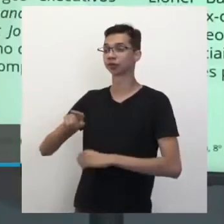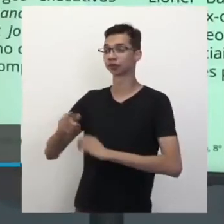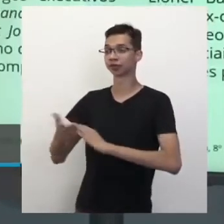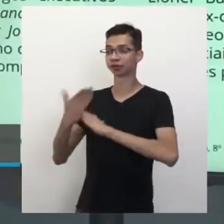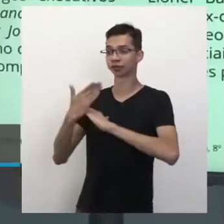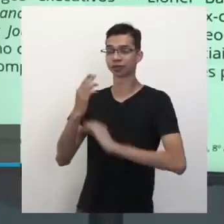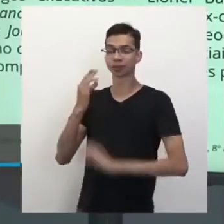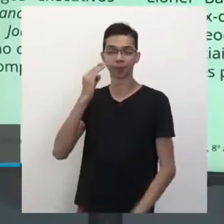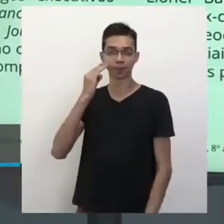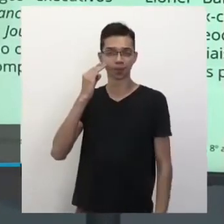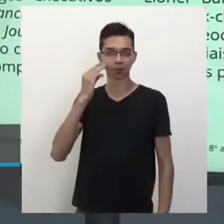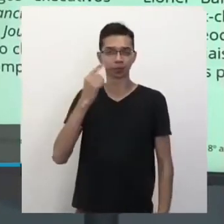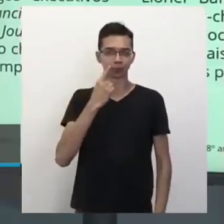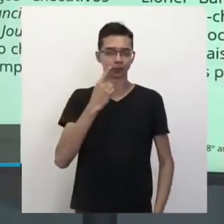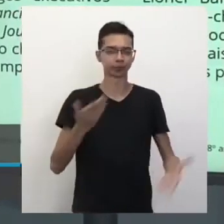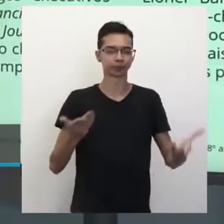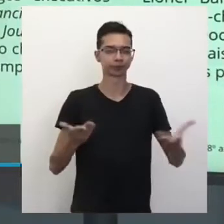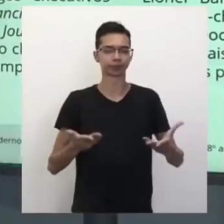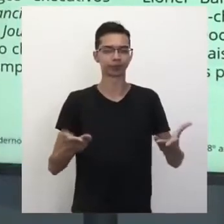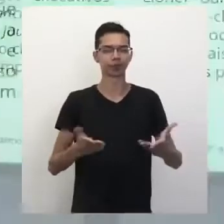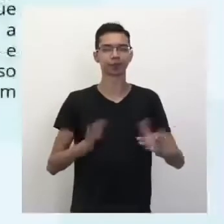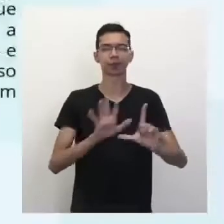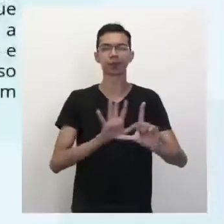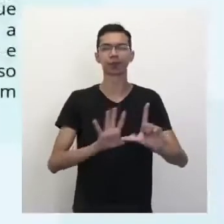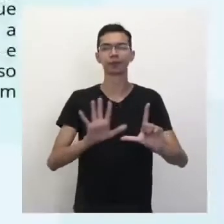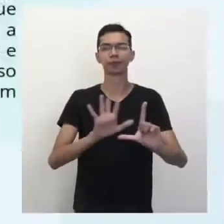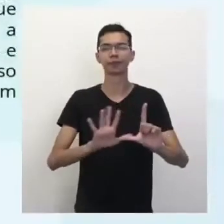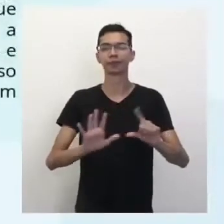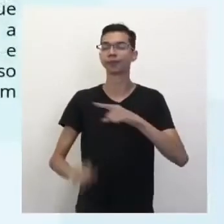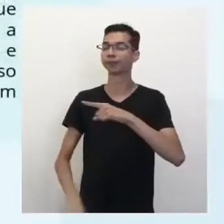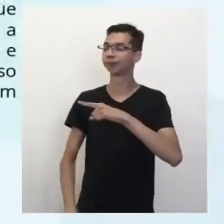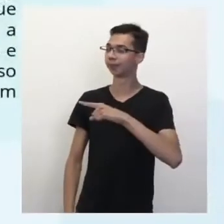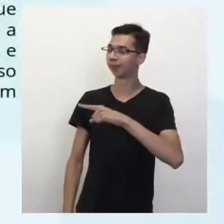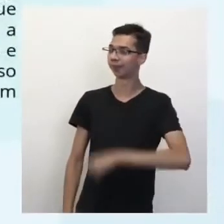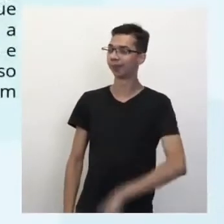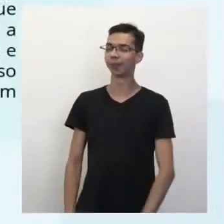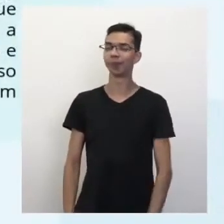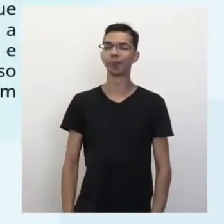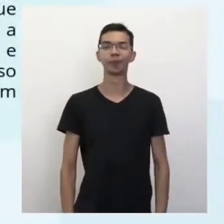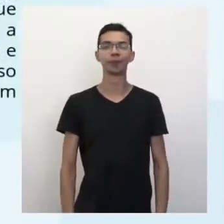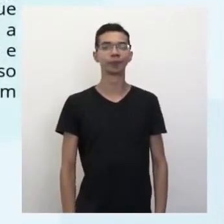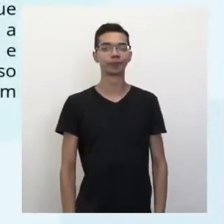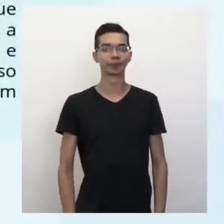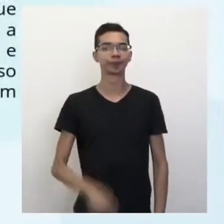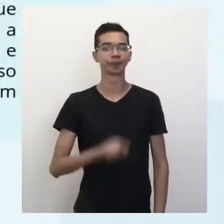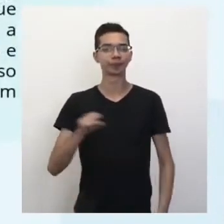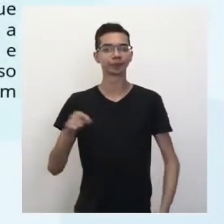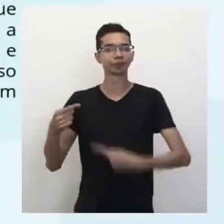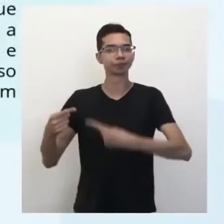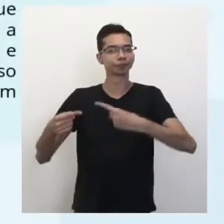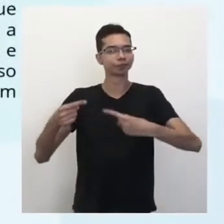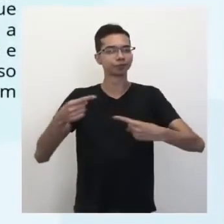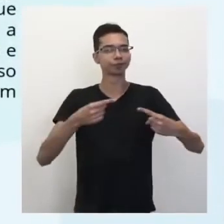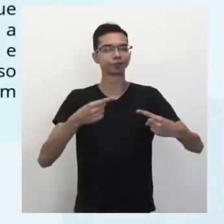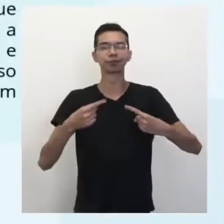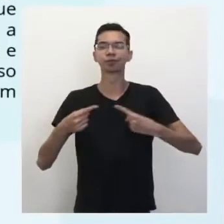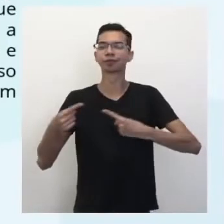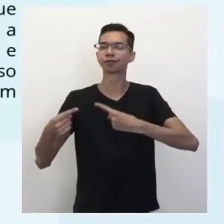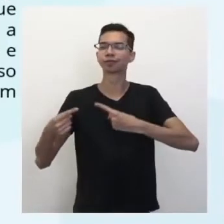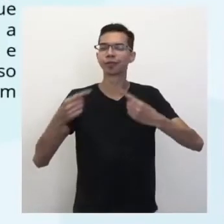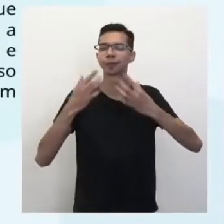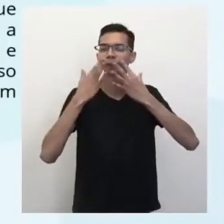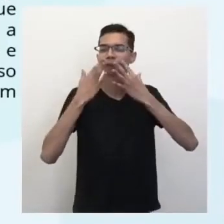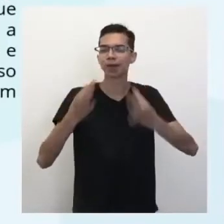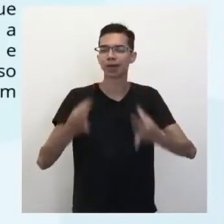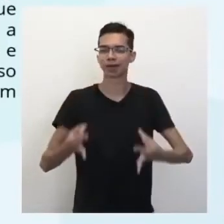vou passar na tela, então vamos fazer a leitura desse texto que vai discutir aí uma questão. Vamos prestar atenção para ver qual é a questão